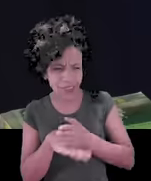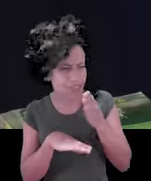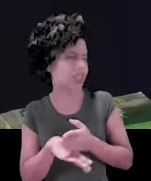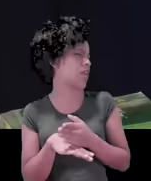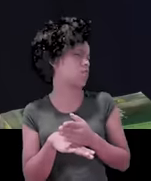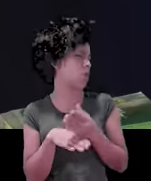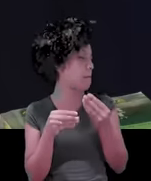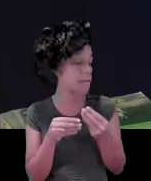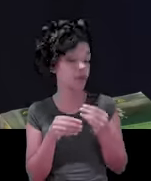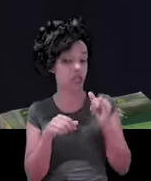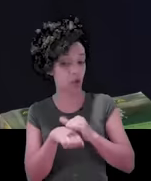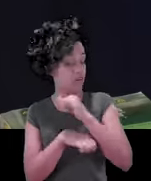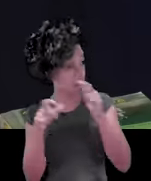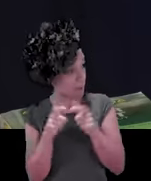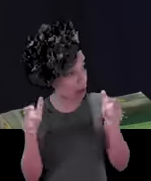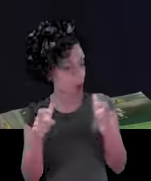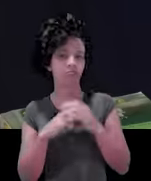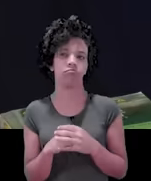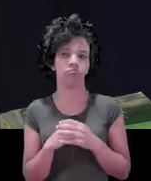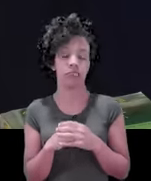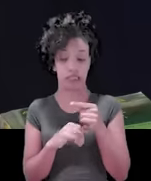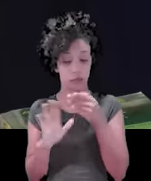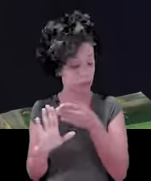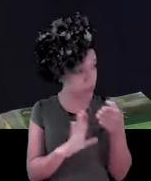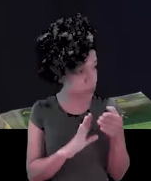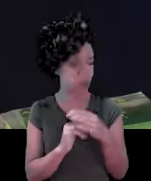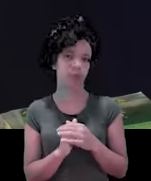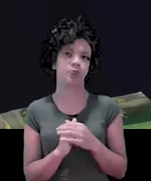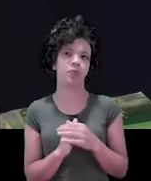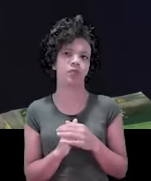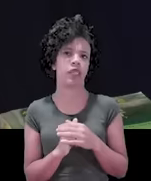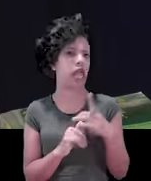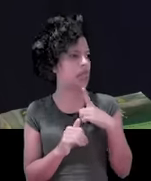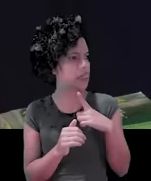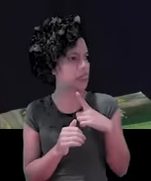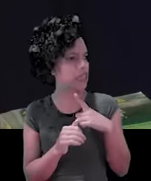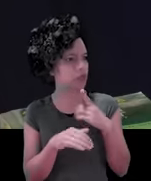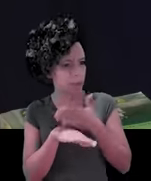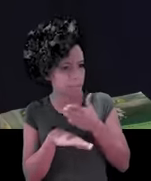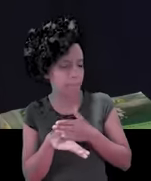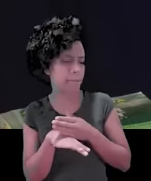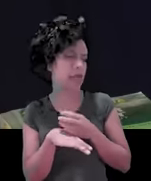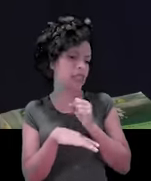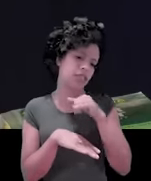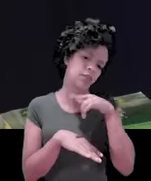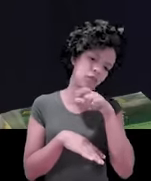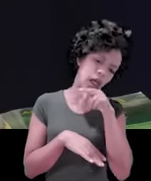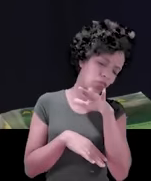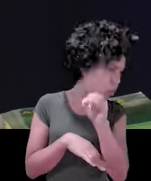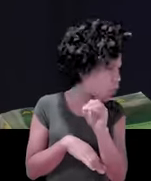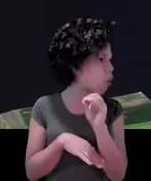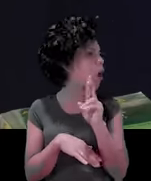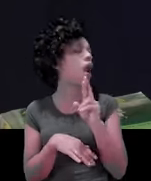voador né oval Embraer 120 tem uma vez maior bom então ali eles te colocam no simulador para quem não sabe por isso que